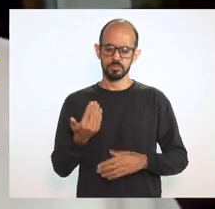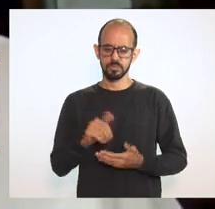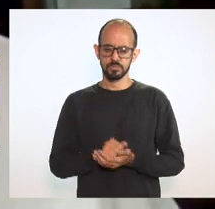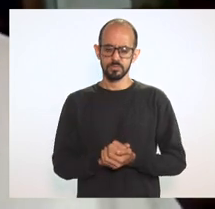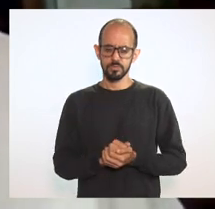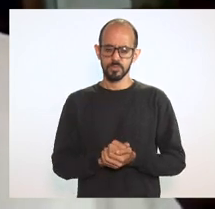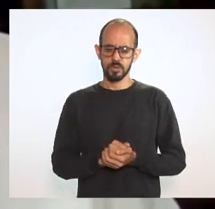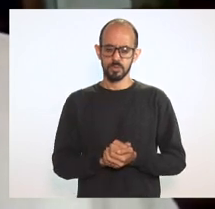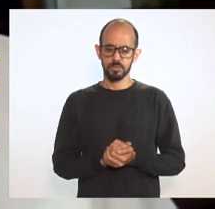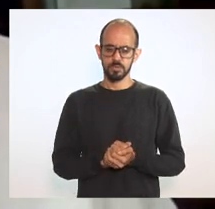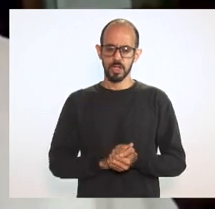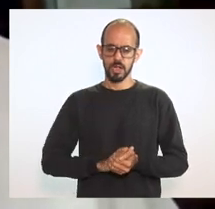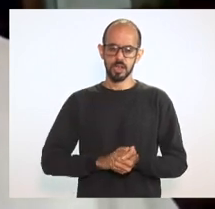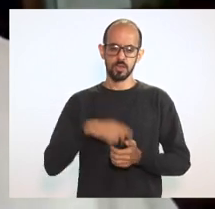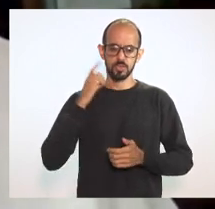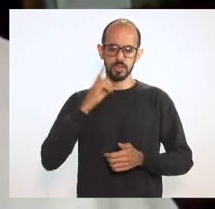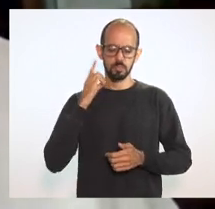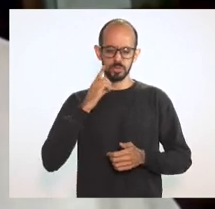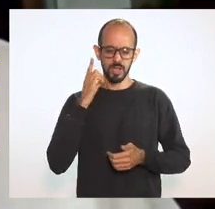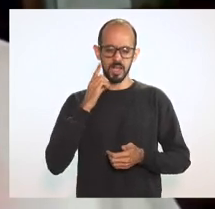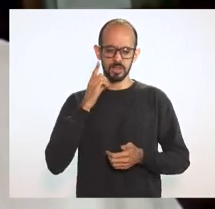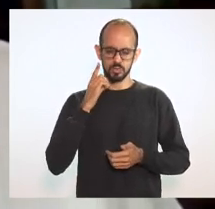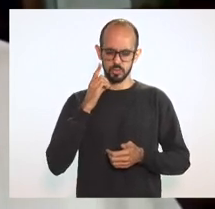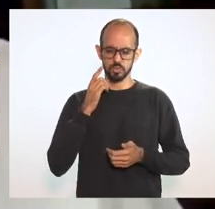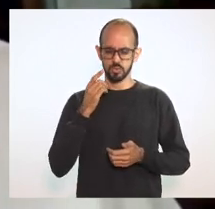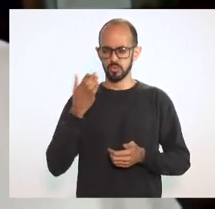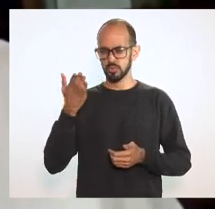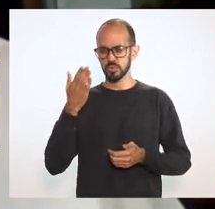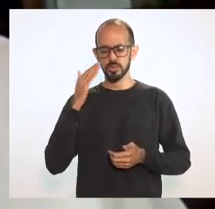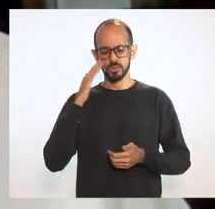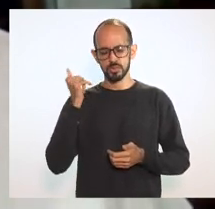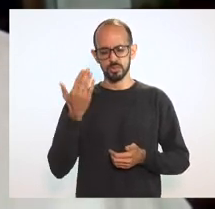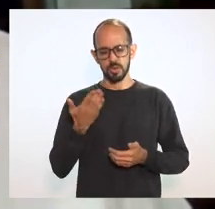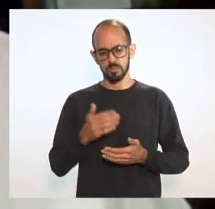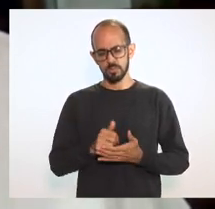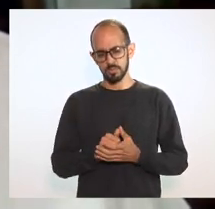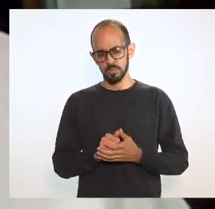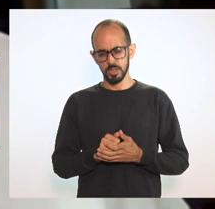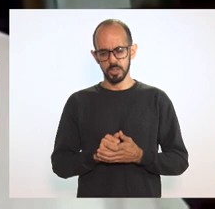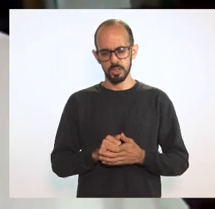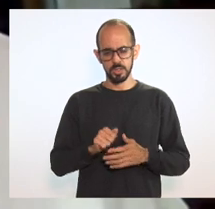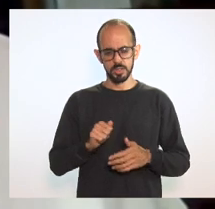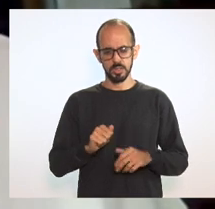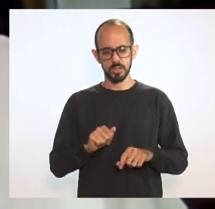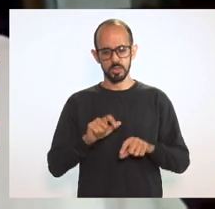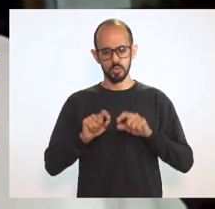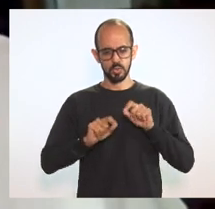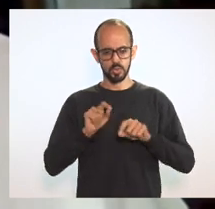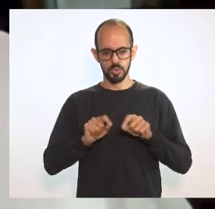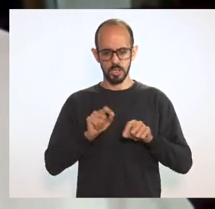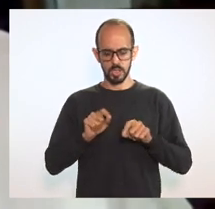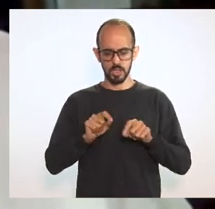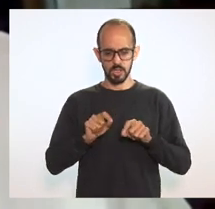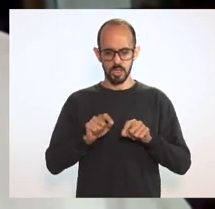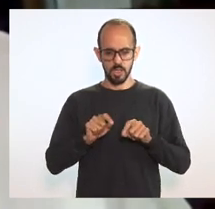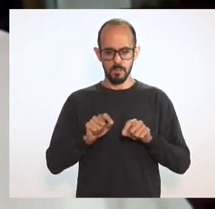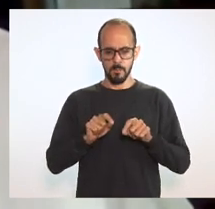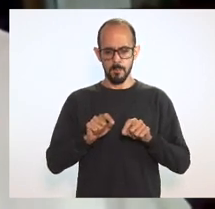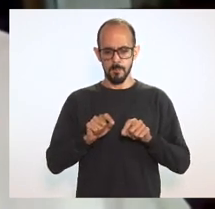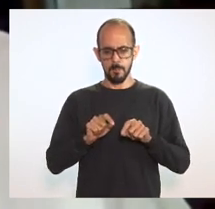Brazão, quanto o deputado Anderson, o deputado Alexandre Freitas, sabem que isso é algo